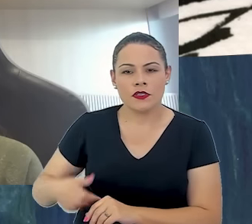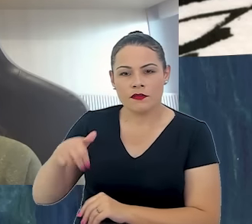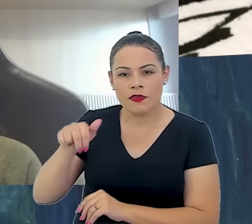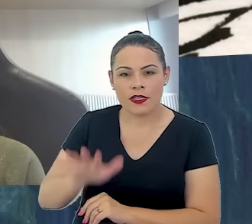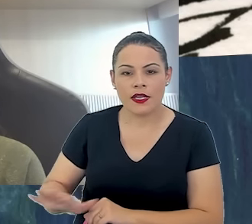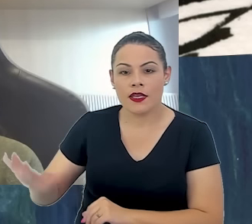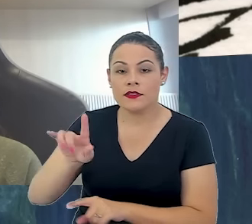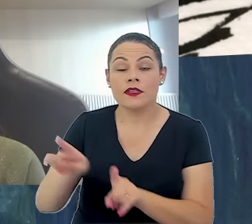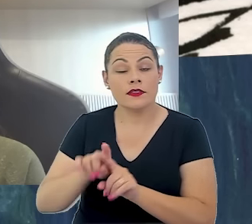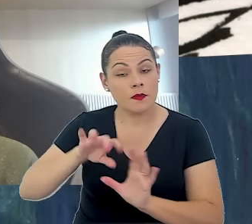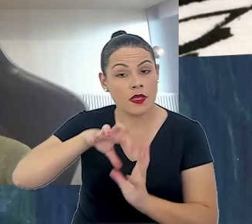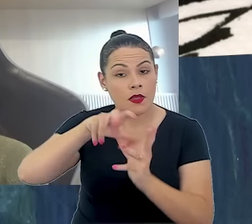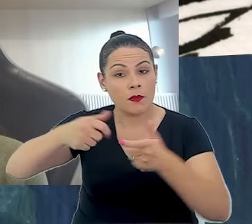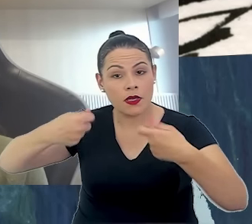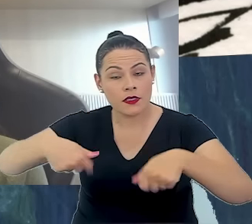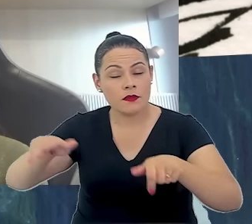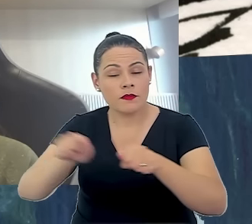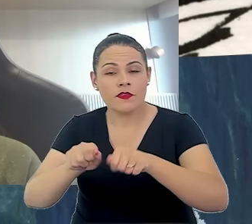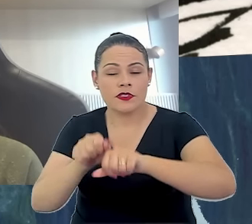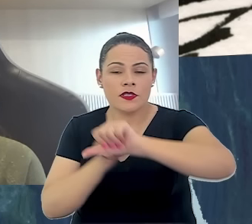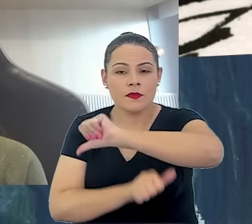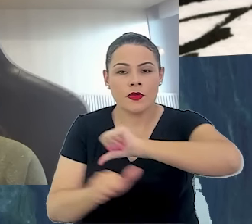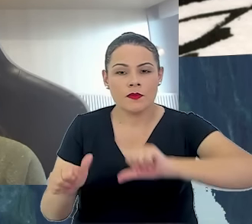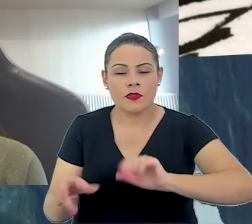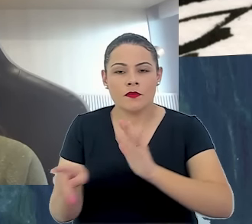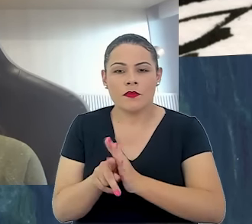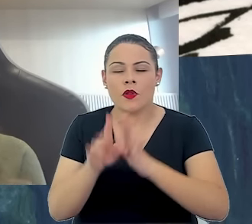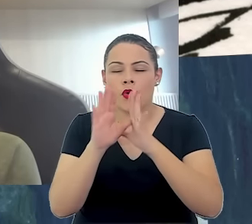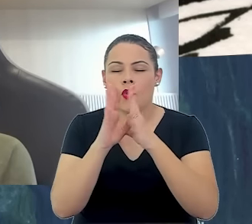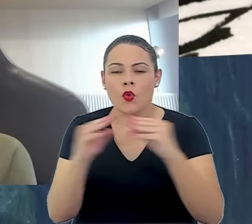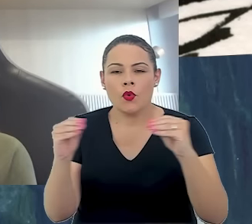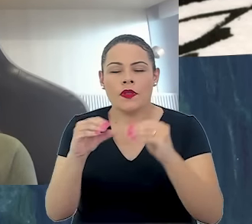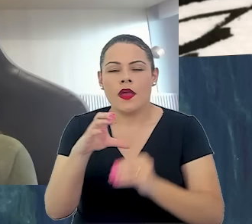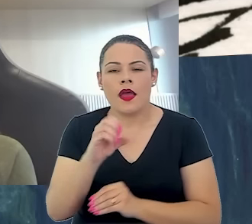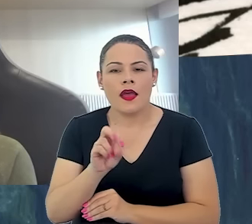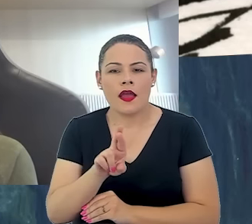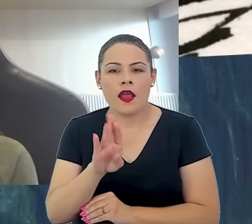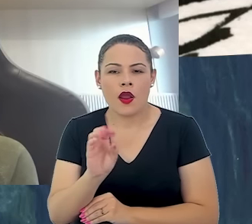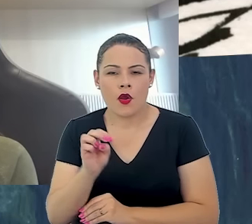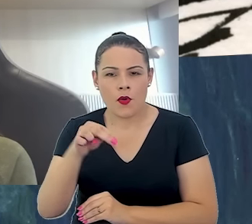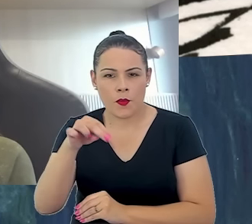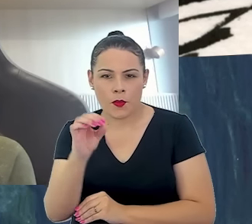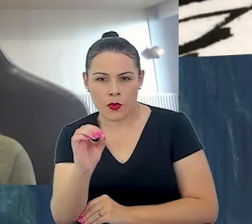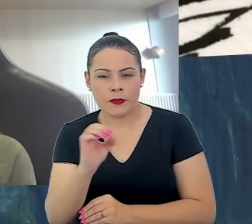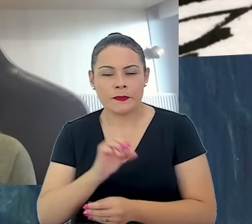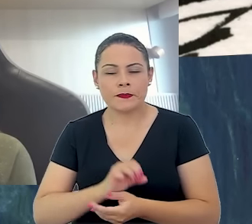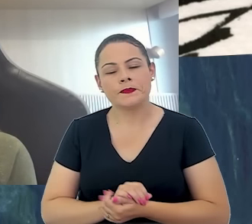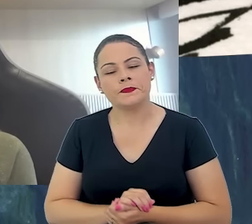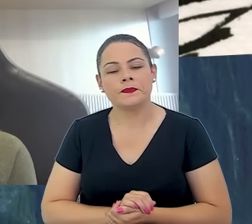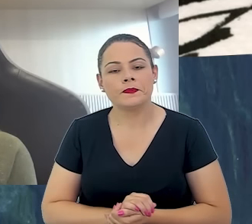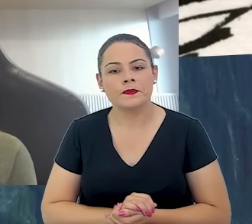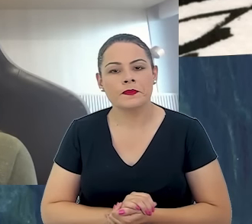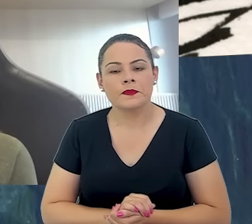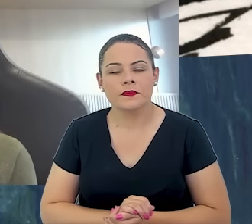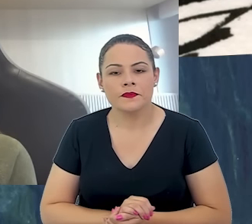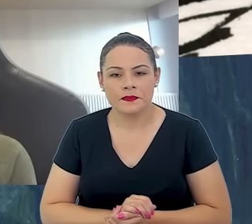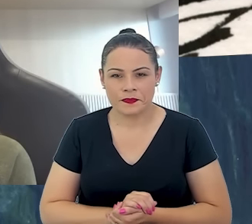eh globais que são necessárias paraa transição paraa neutralidade Carbon e e